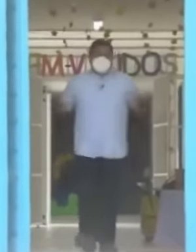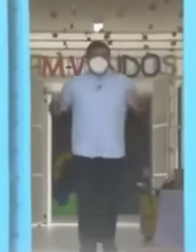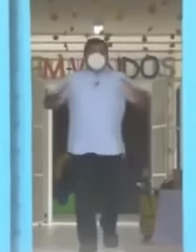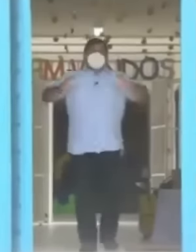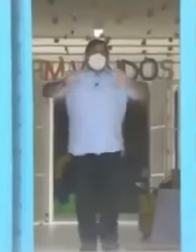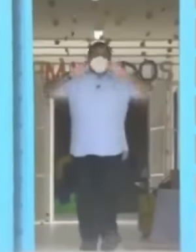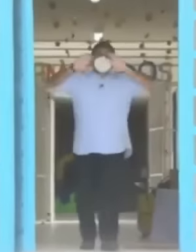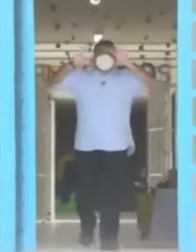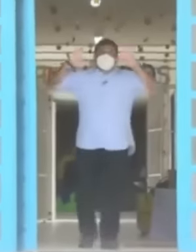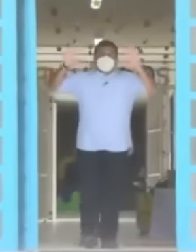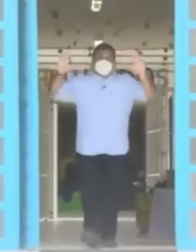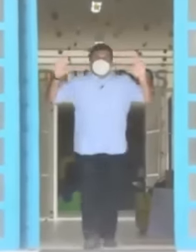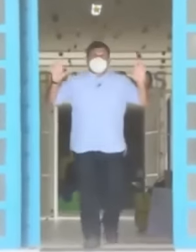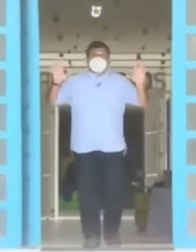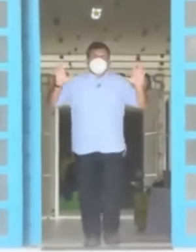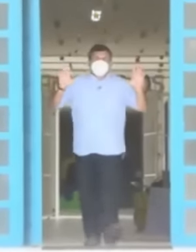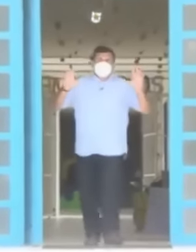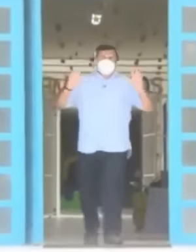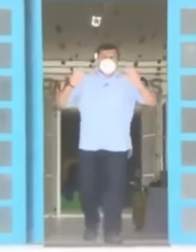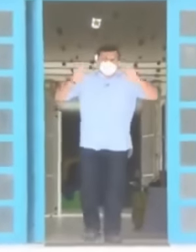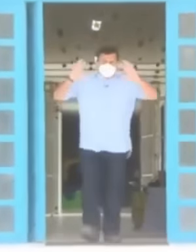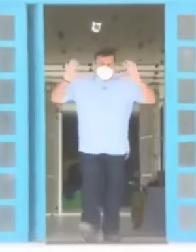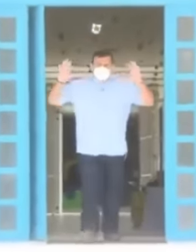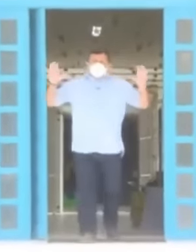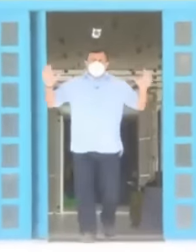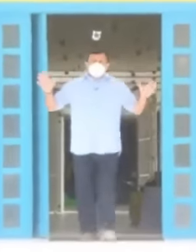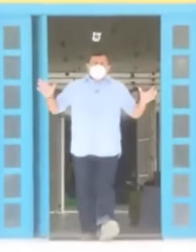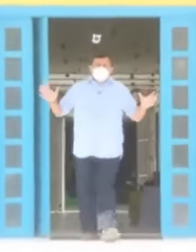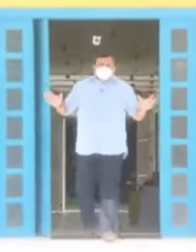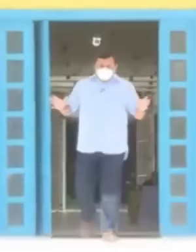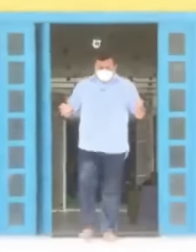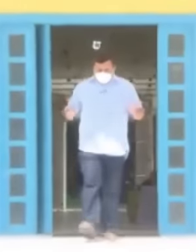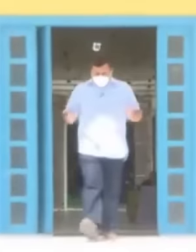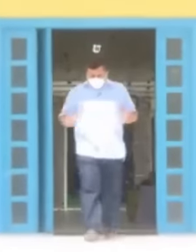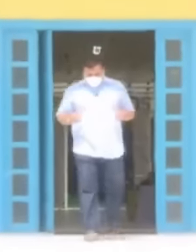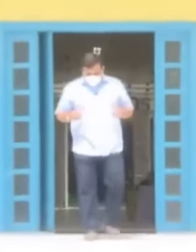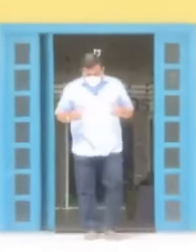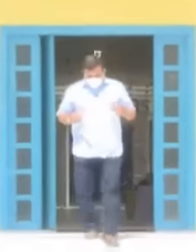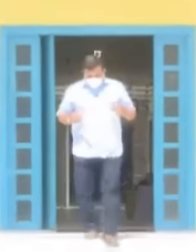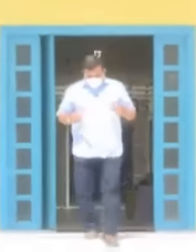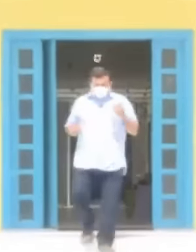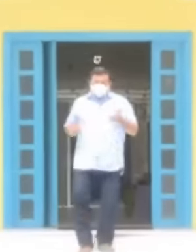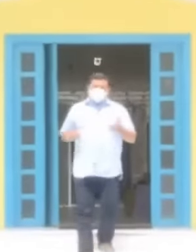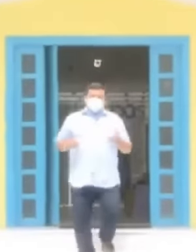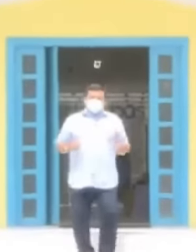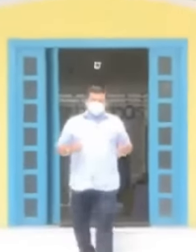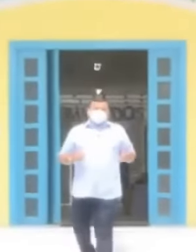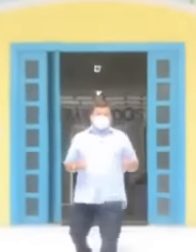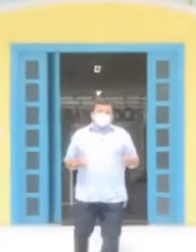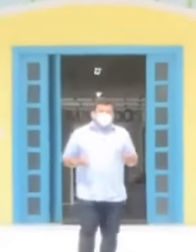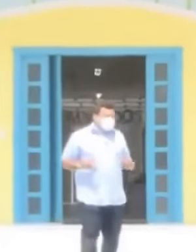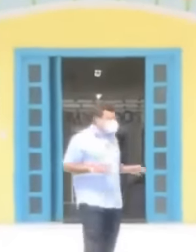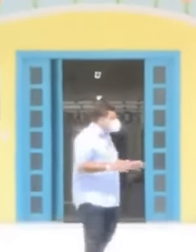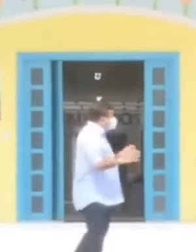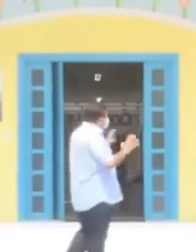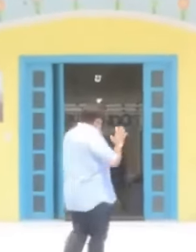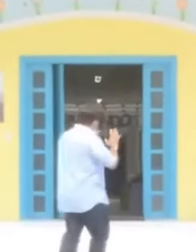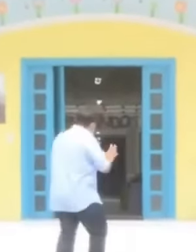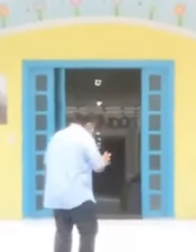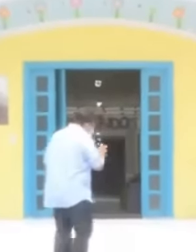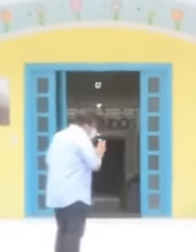país, abrindo portas, desmembrando novos horizontes e, acima de tudo, levando a